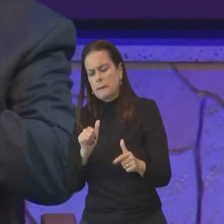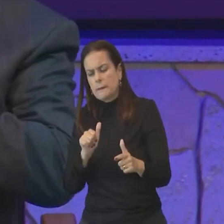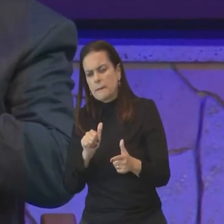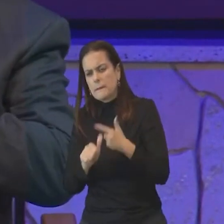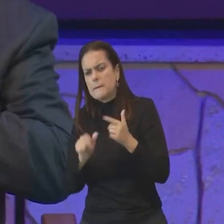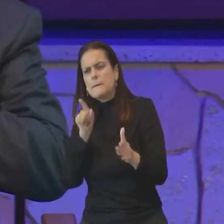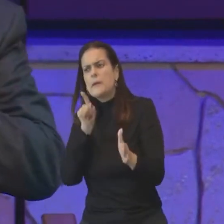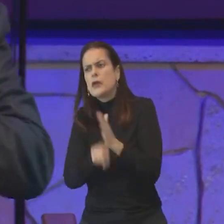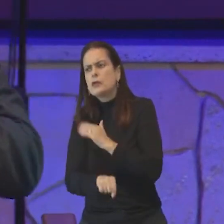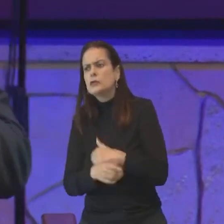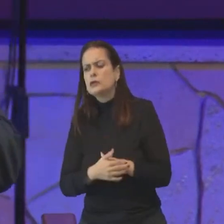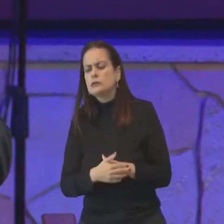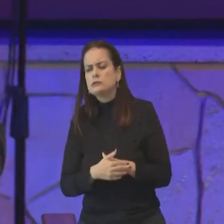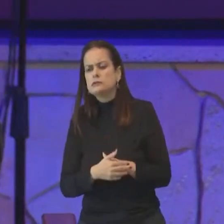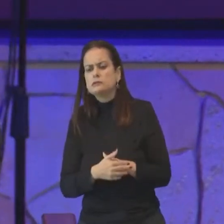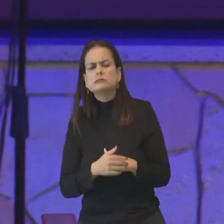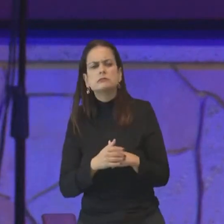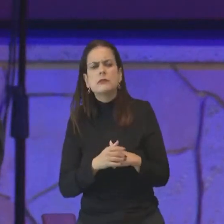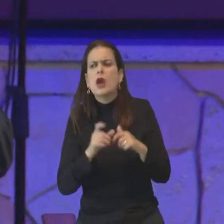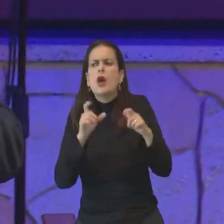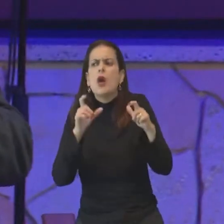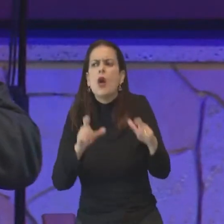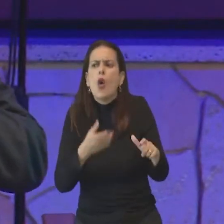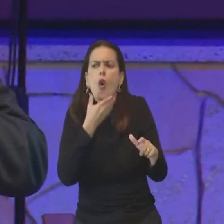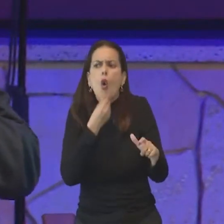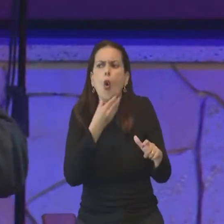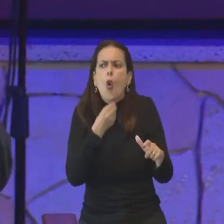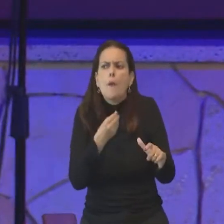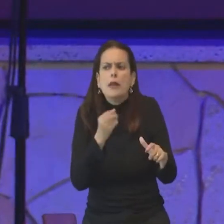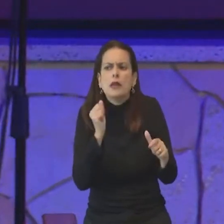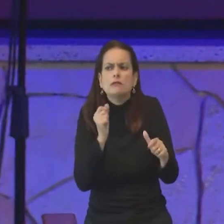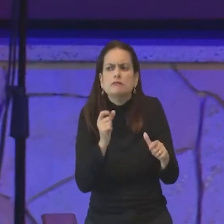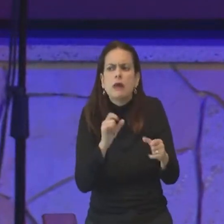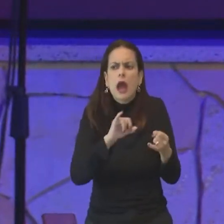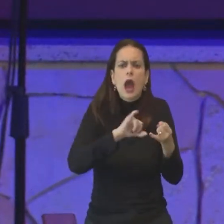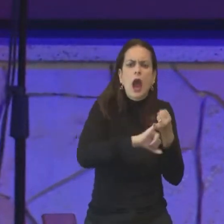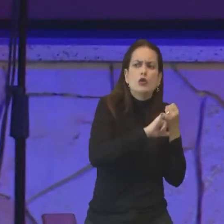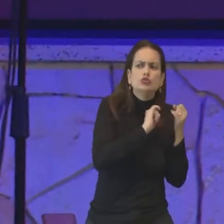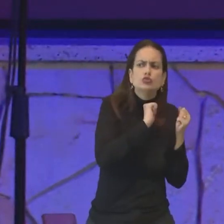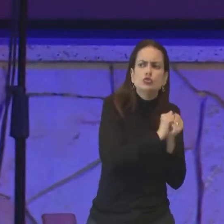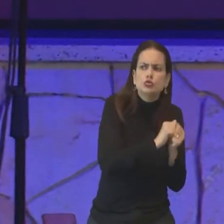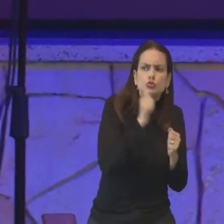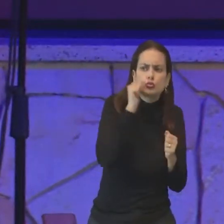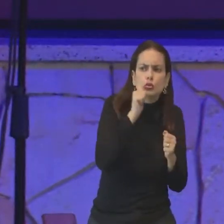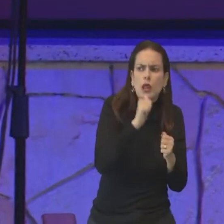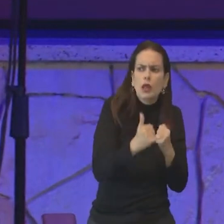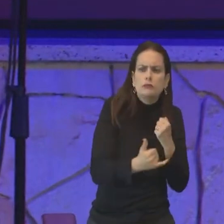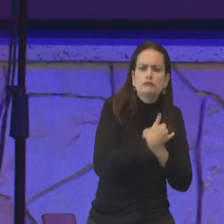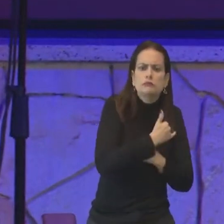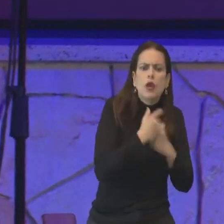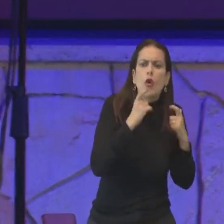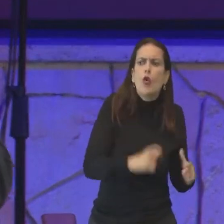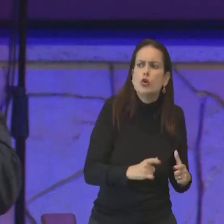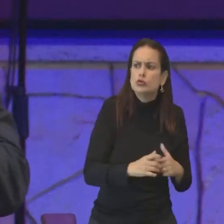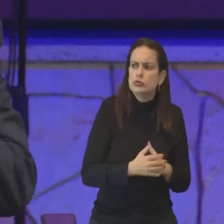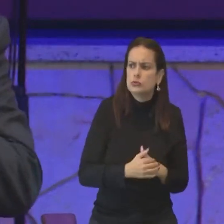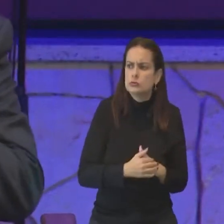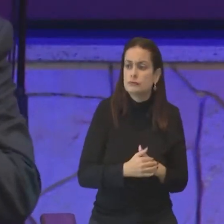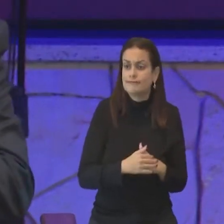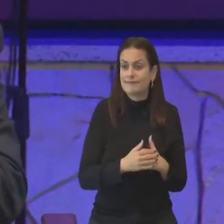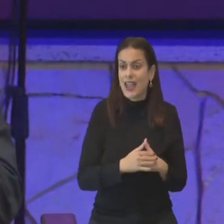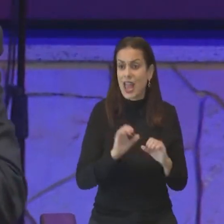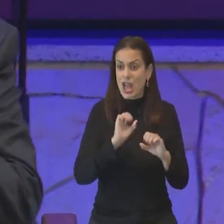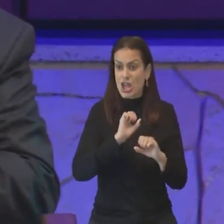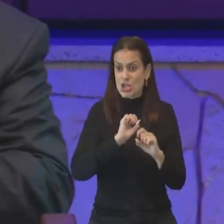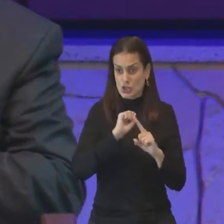onde estava o homem que estava adulterando com aquela mulher? Vejam como a religiosidade, ela é hipócrita.